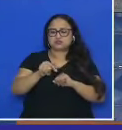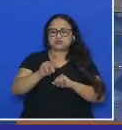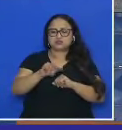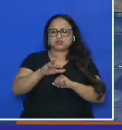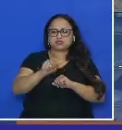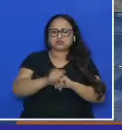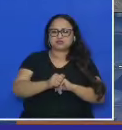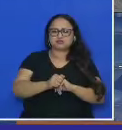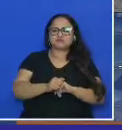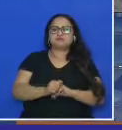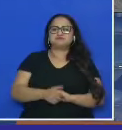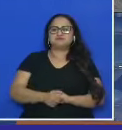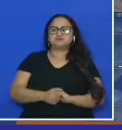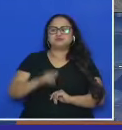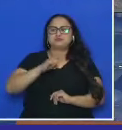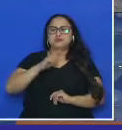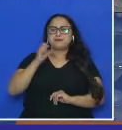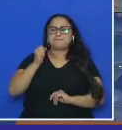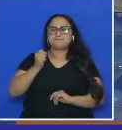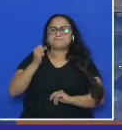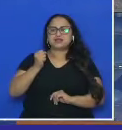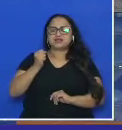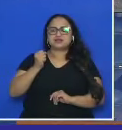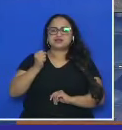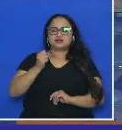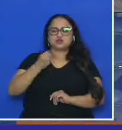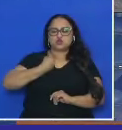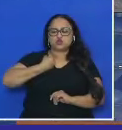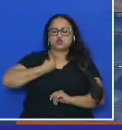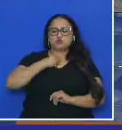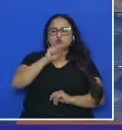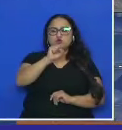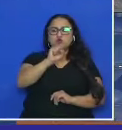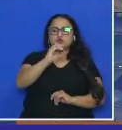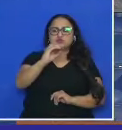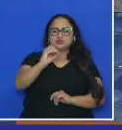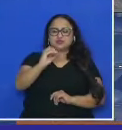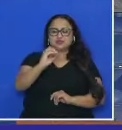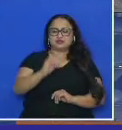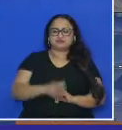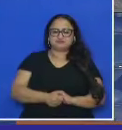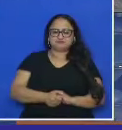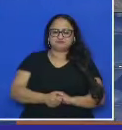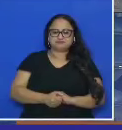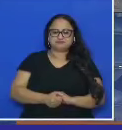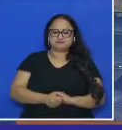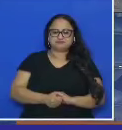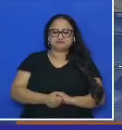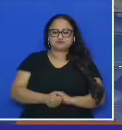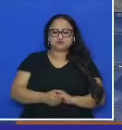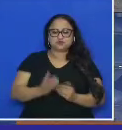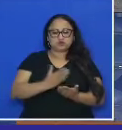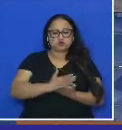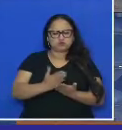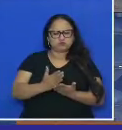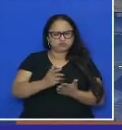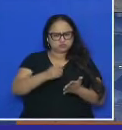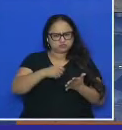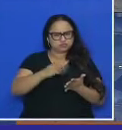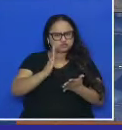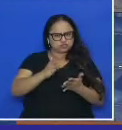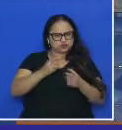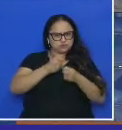número, bola branca, 80. Bola branca, número 80. Começou marcando, boa